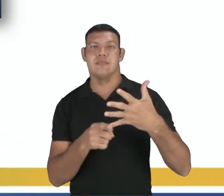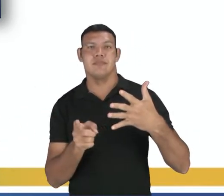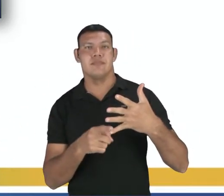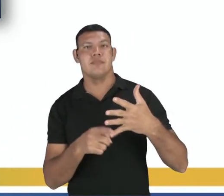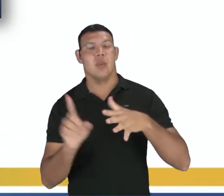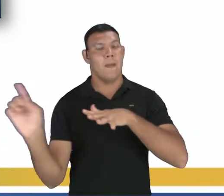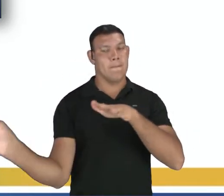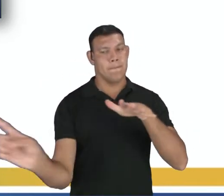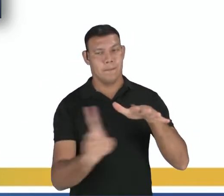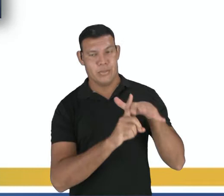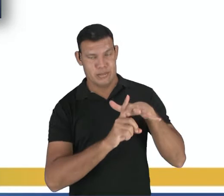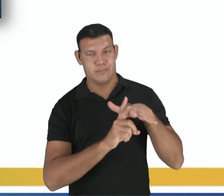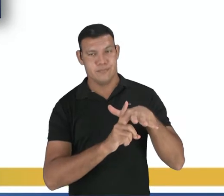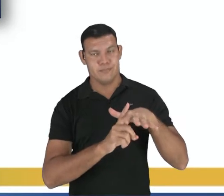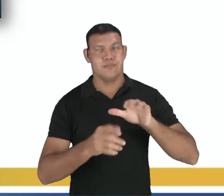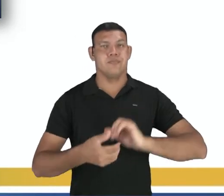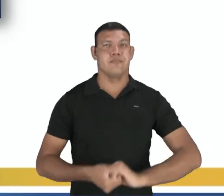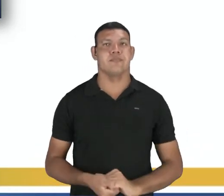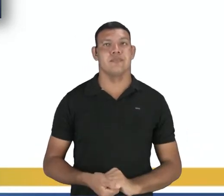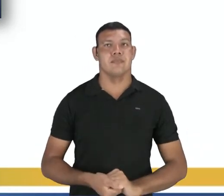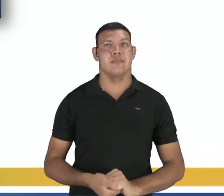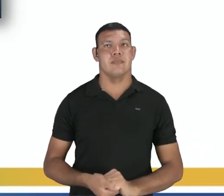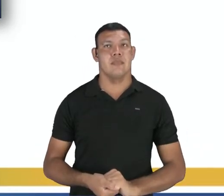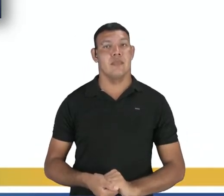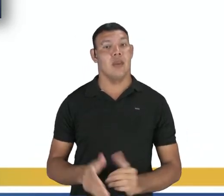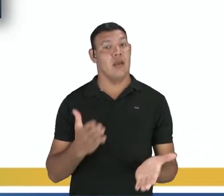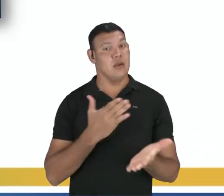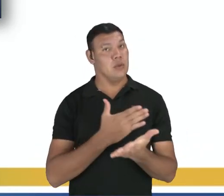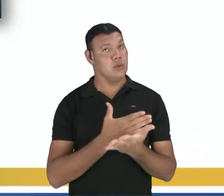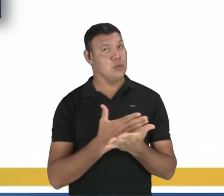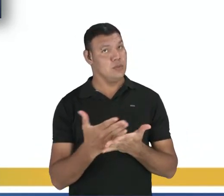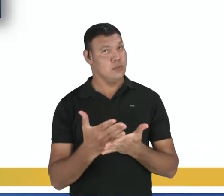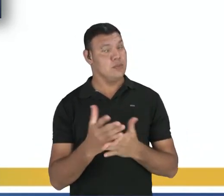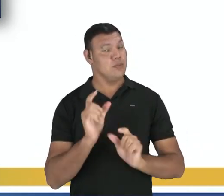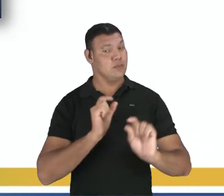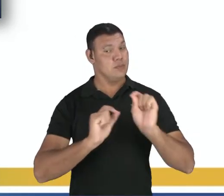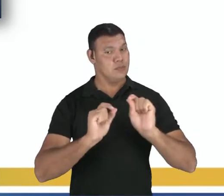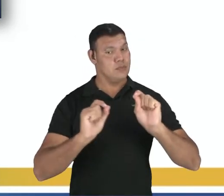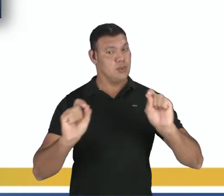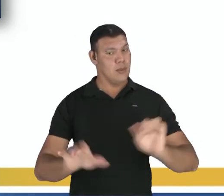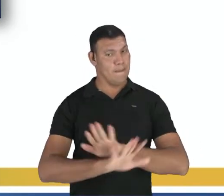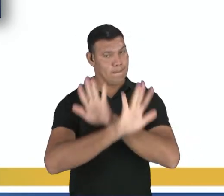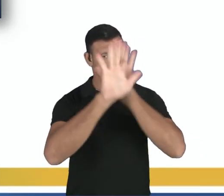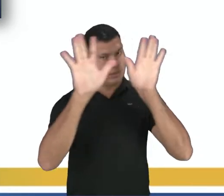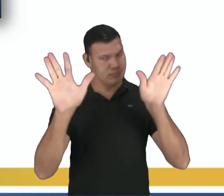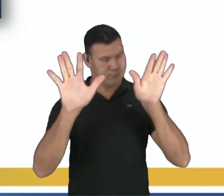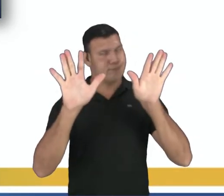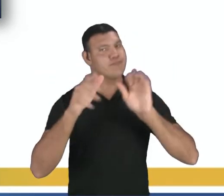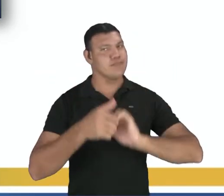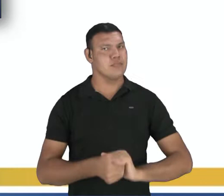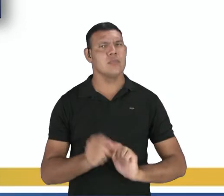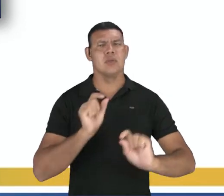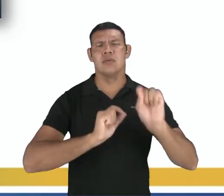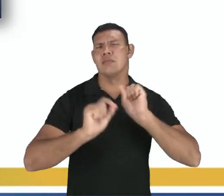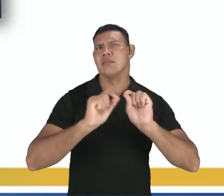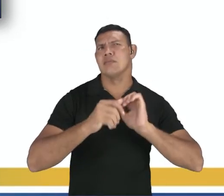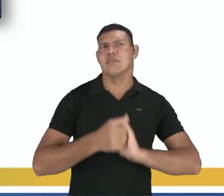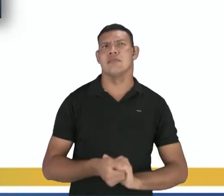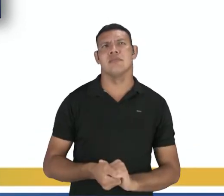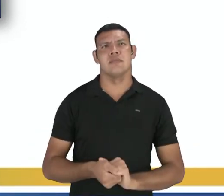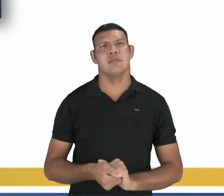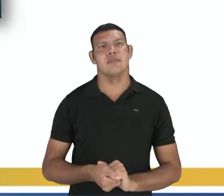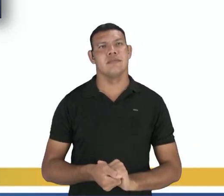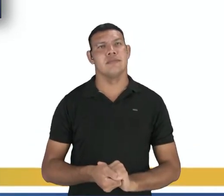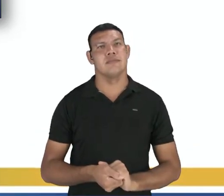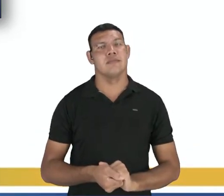a inclusão, tá? E aí a gente vai começar com o entendimento esclarecido, né? O que seria isso? Tem a